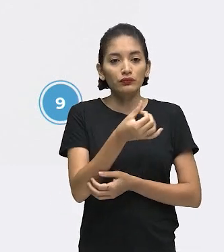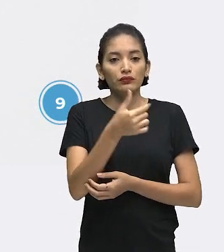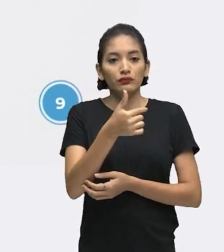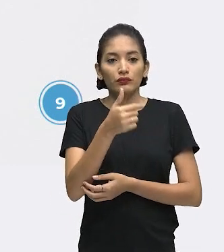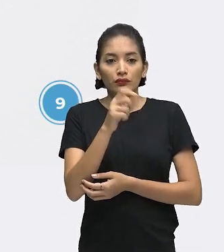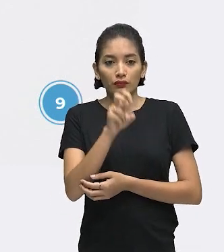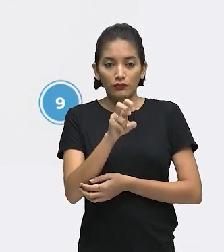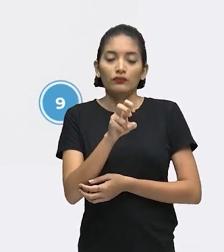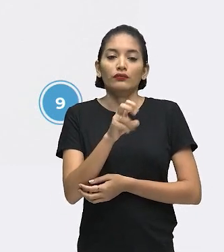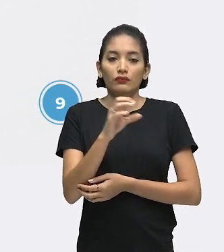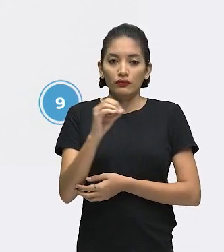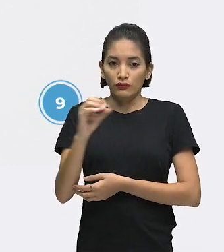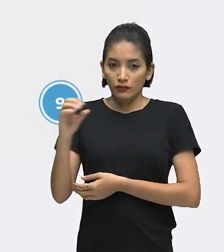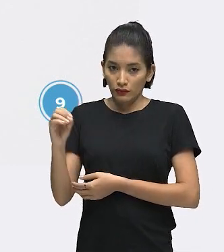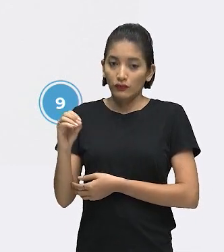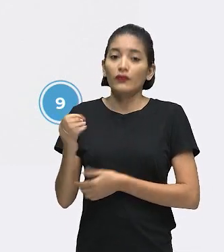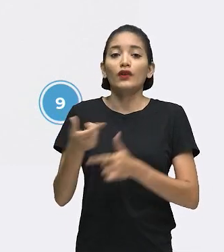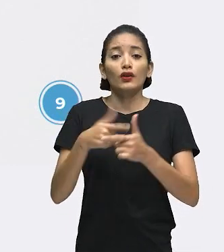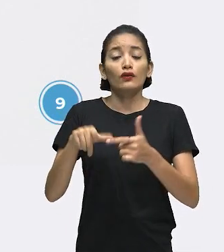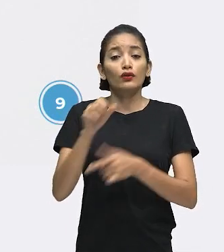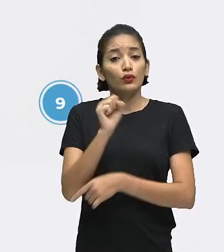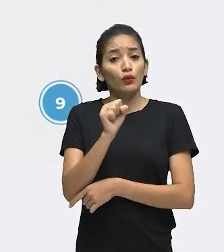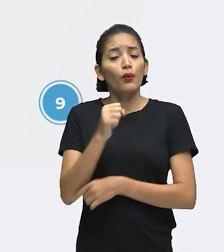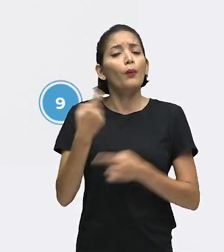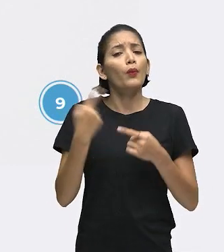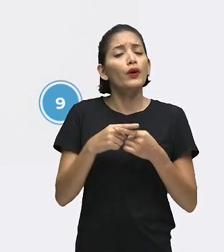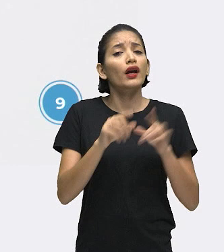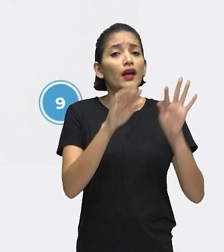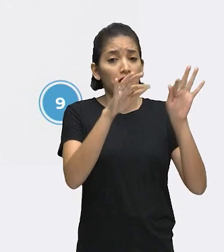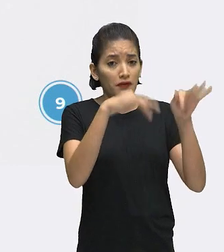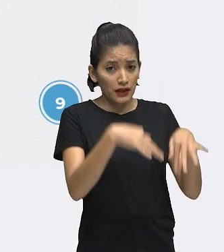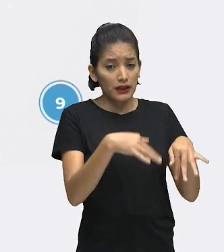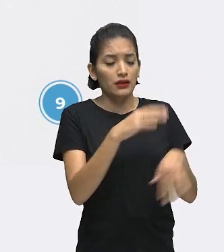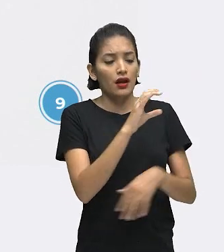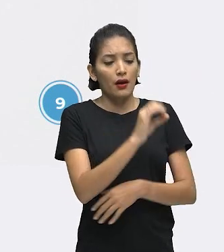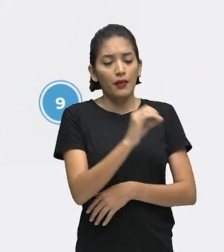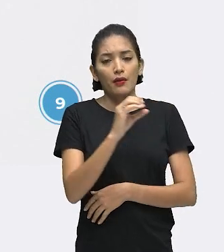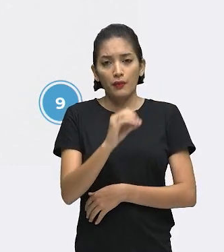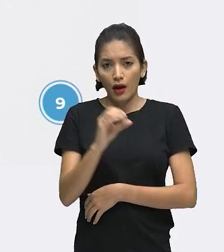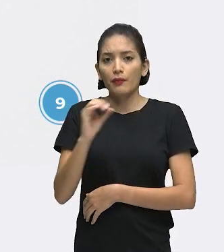625.000 é divisível por 8, por quê? Porque ele termina em 000.